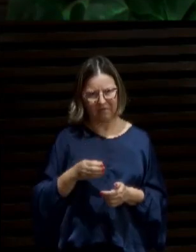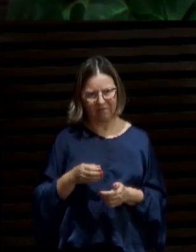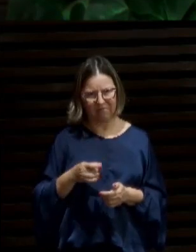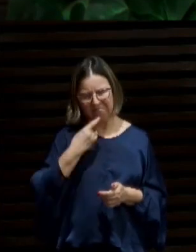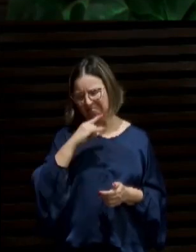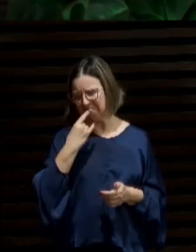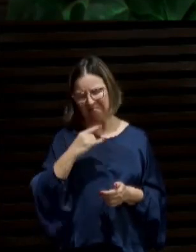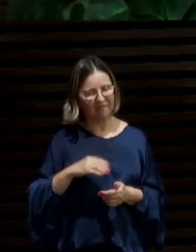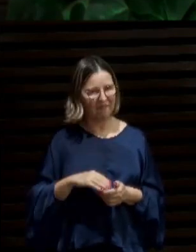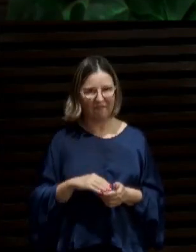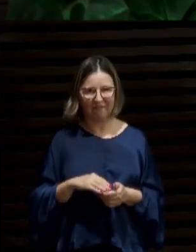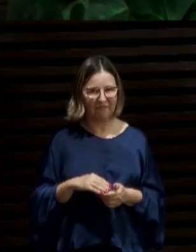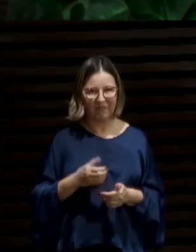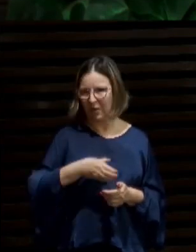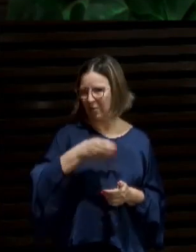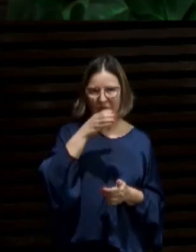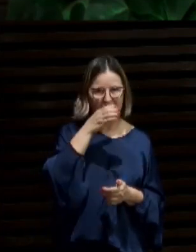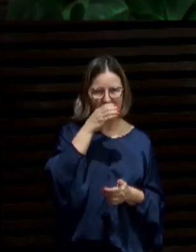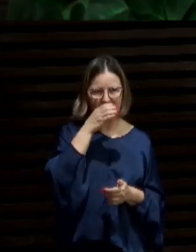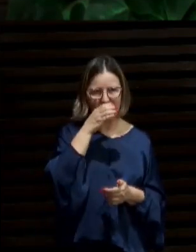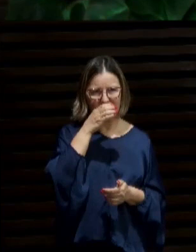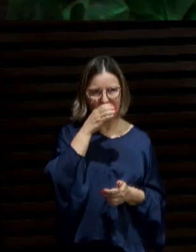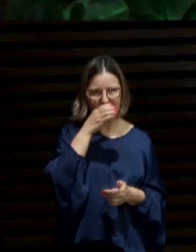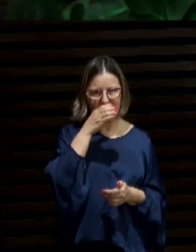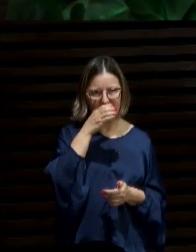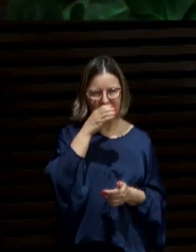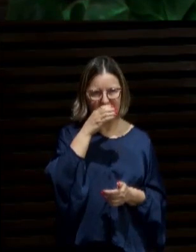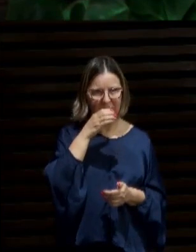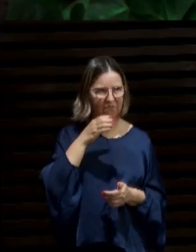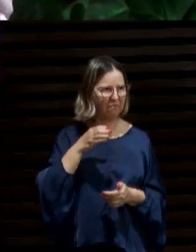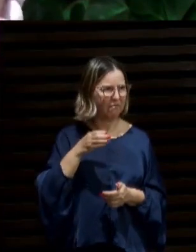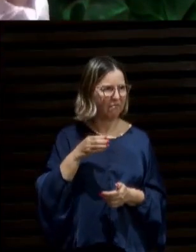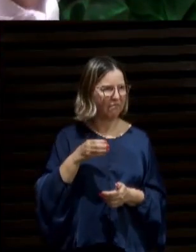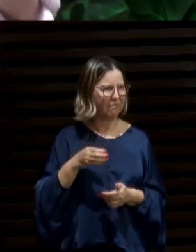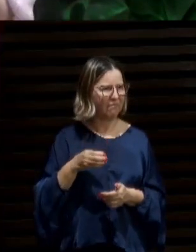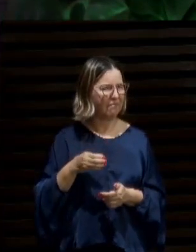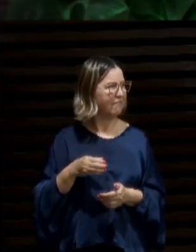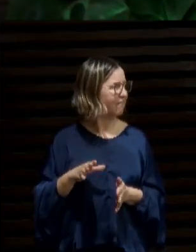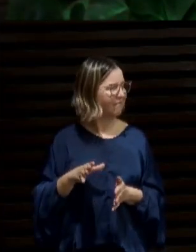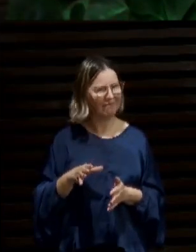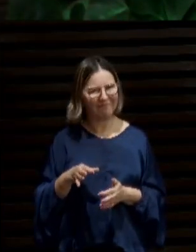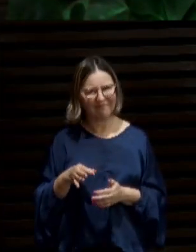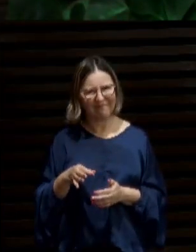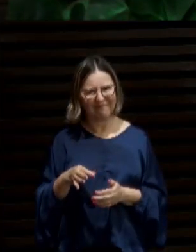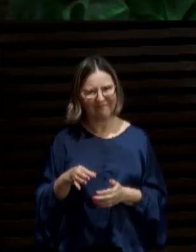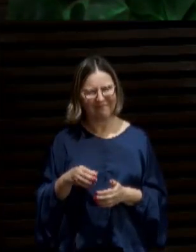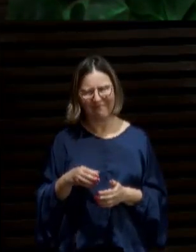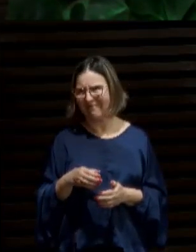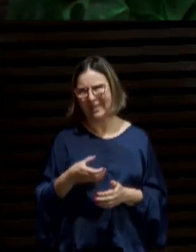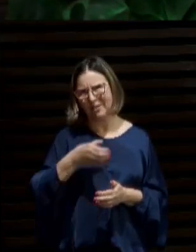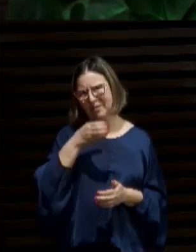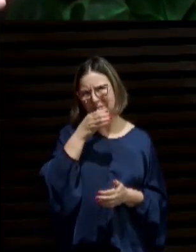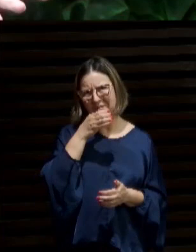ele não tomou... Me dá um vinho bom aqui, gente. Ele não tomou...